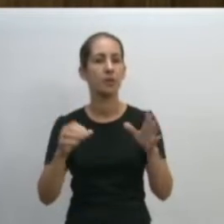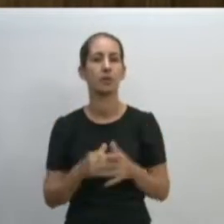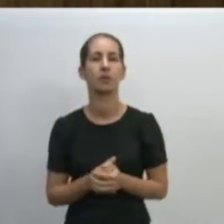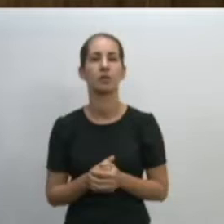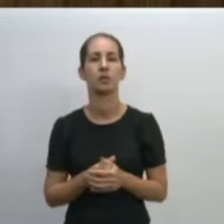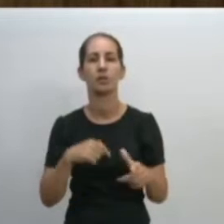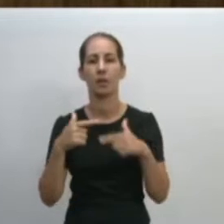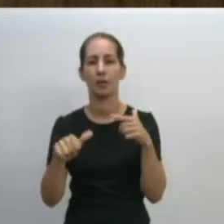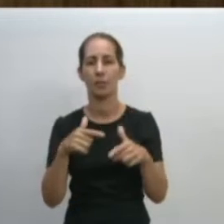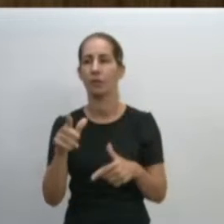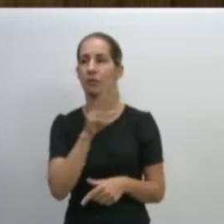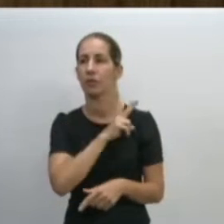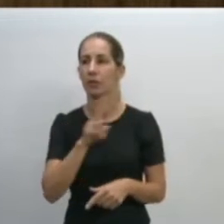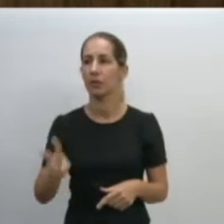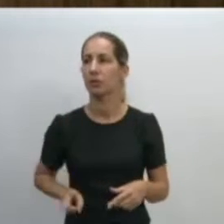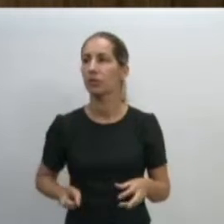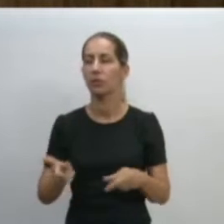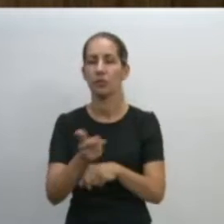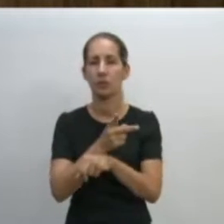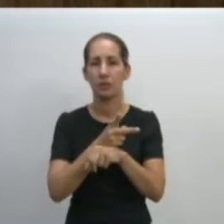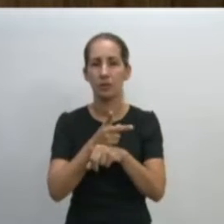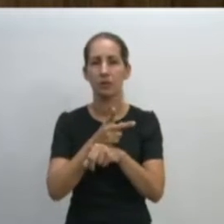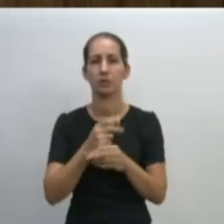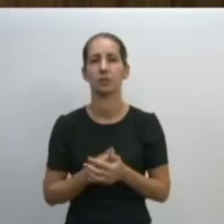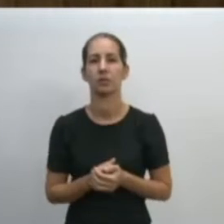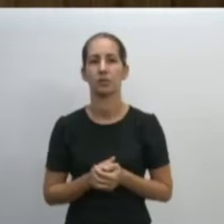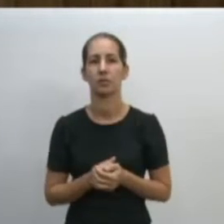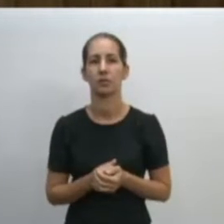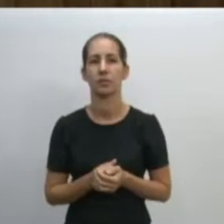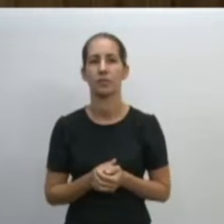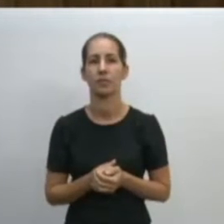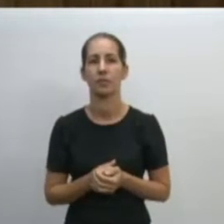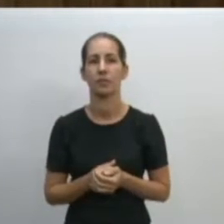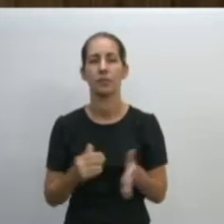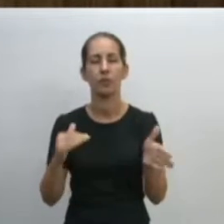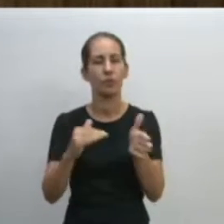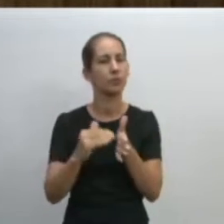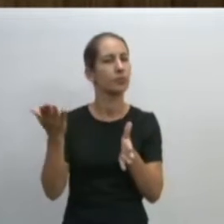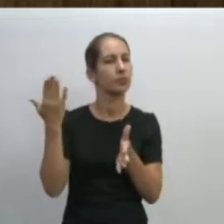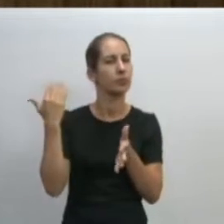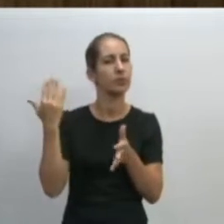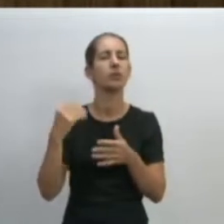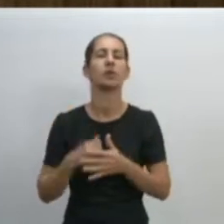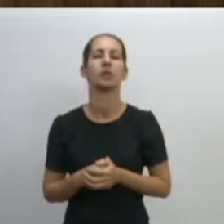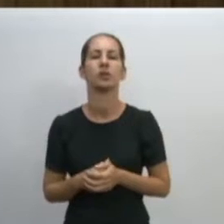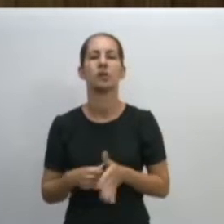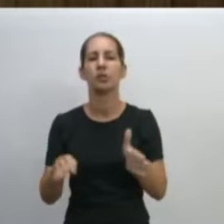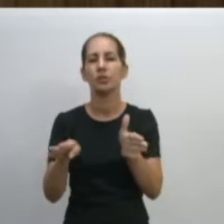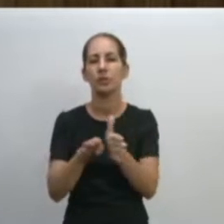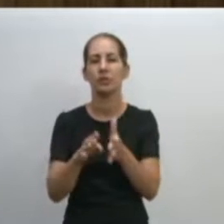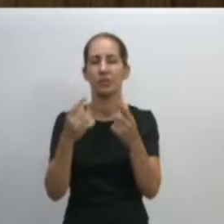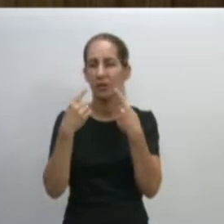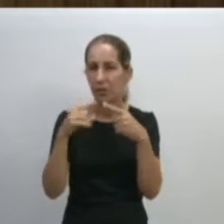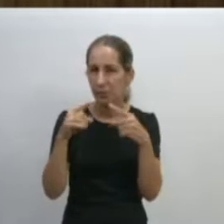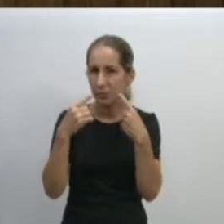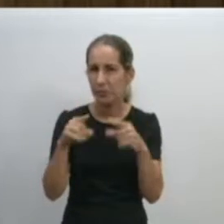do vereador é fiscalizar. E nos últimos dias vem chegando algumas